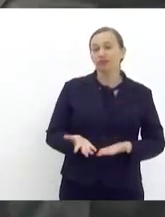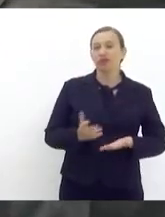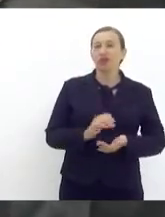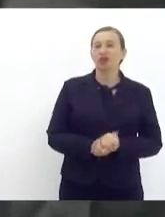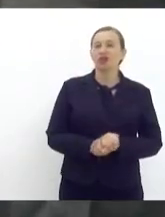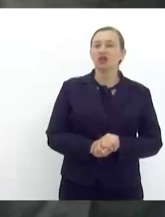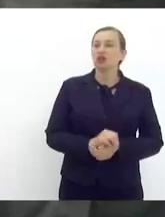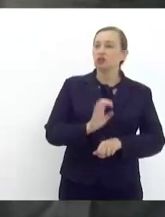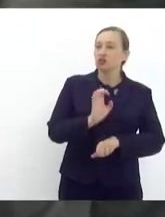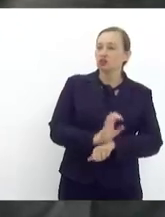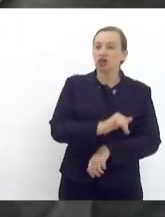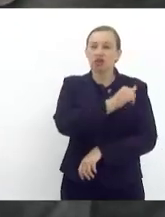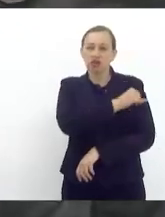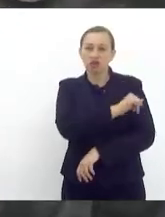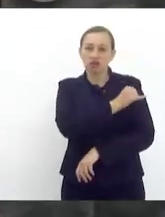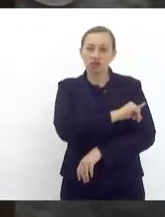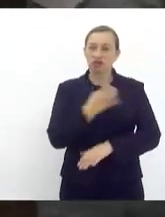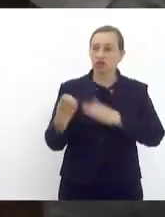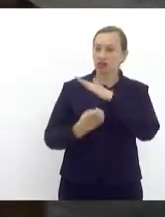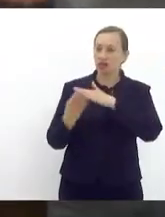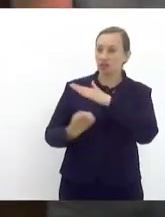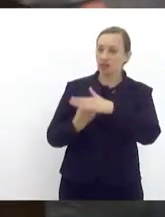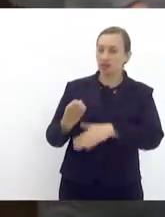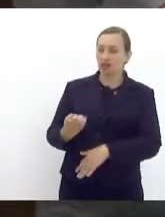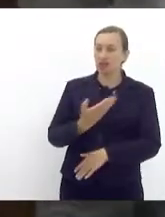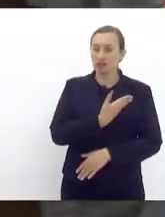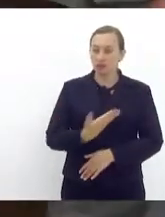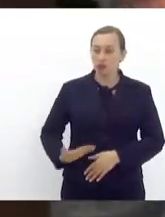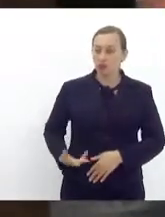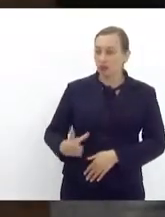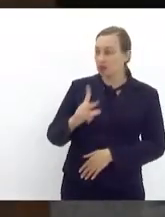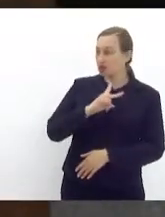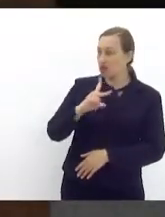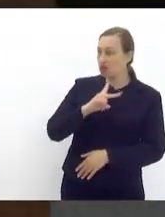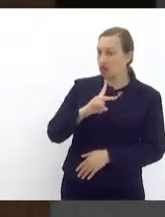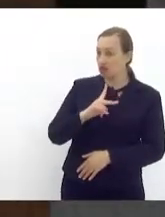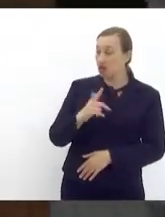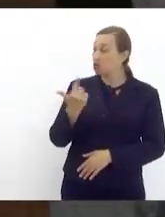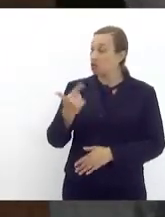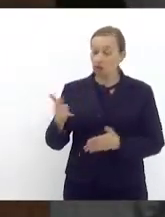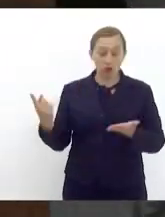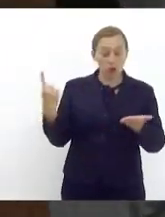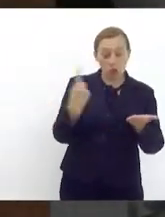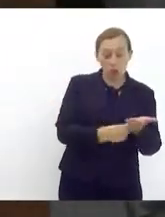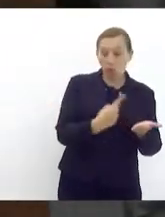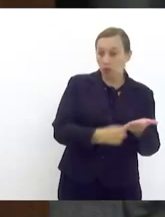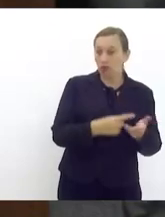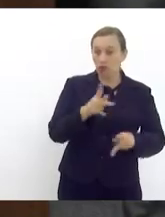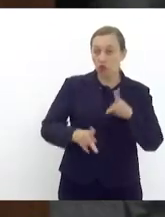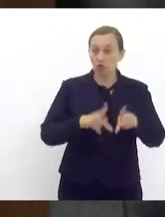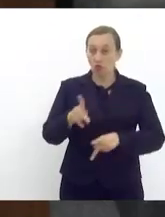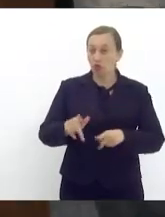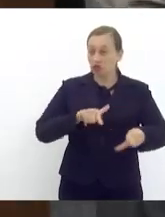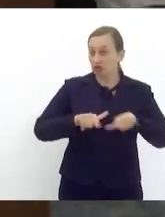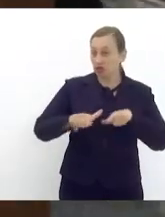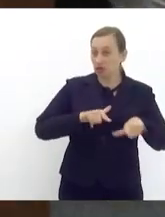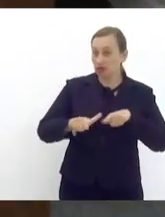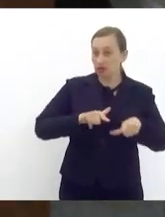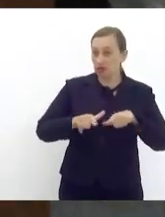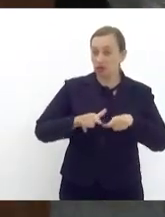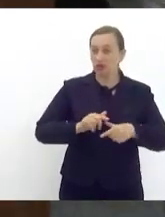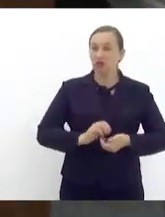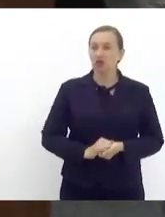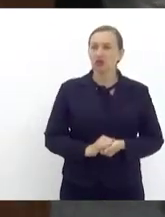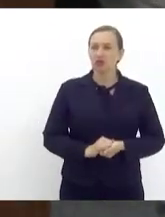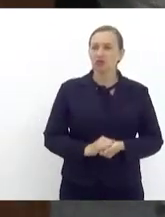das parcerias público-privadas, que permitiam com que empresas que não têm compromisso com a classe trabalhadora, que não têm